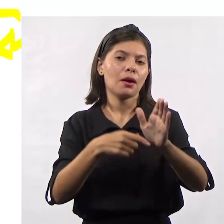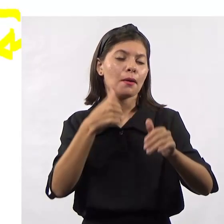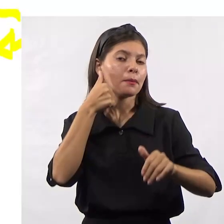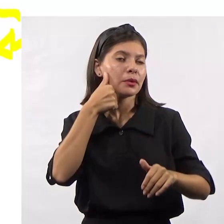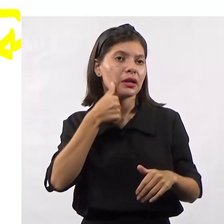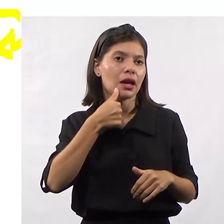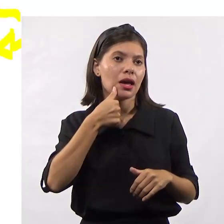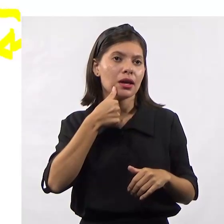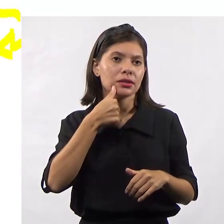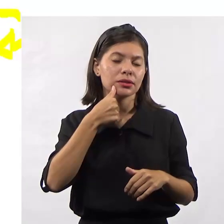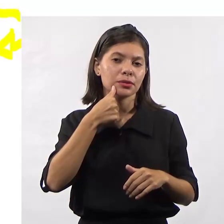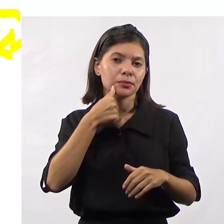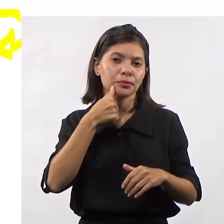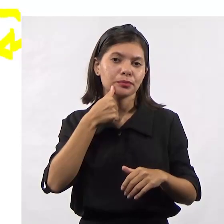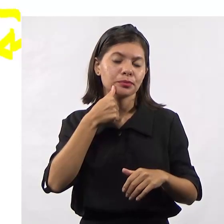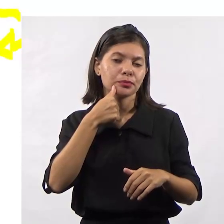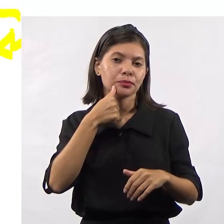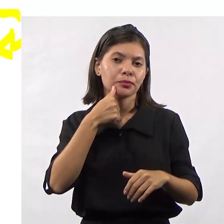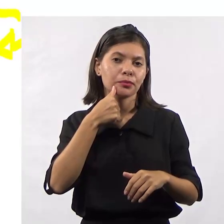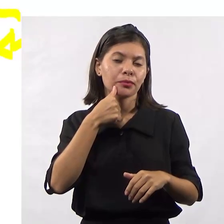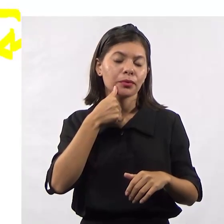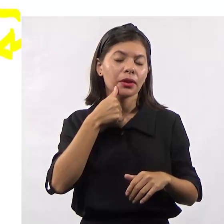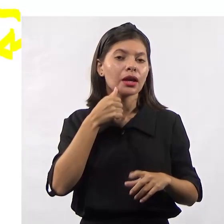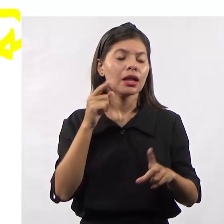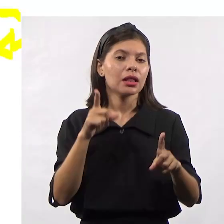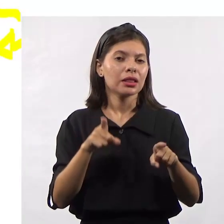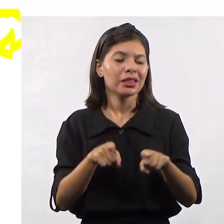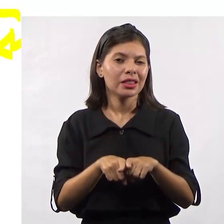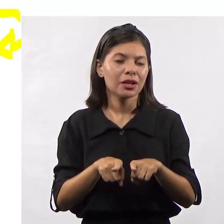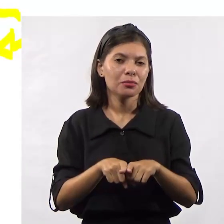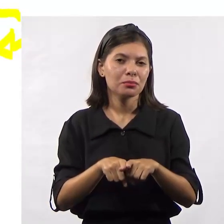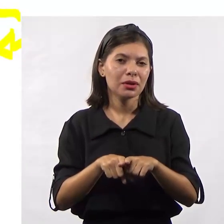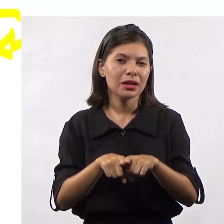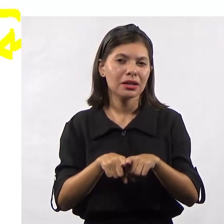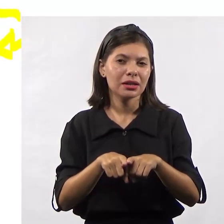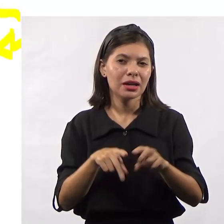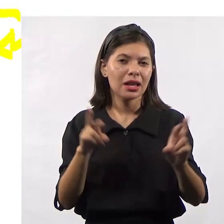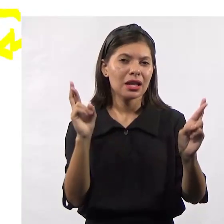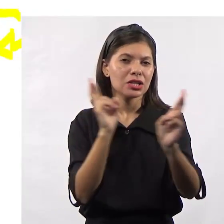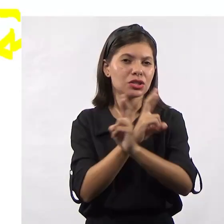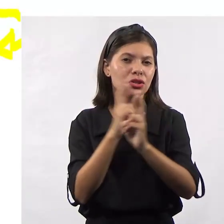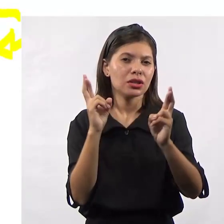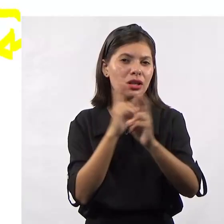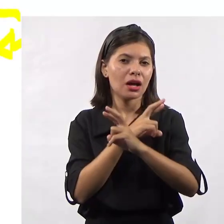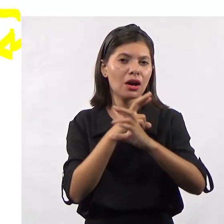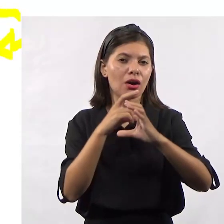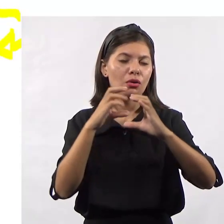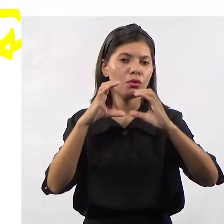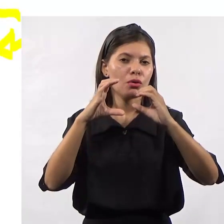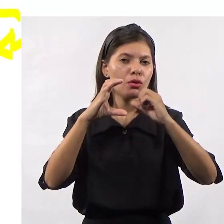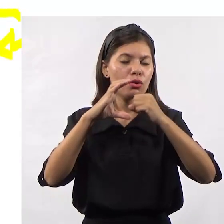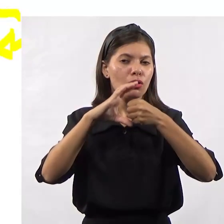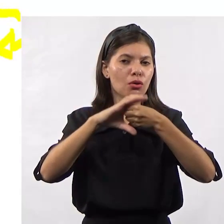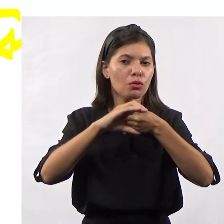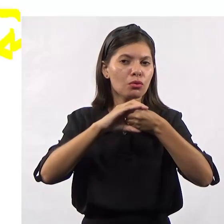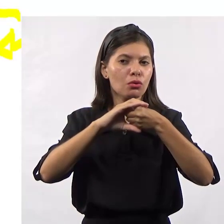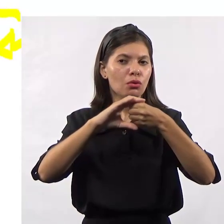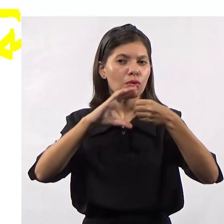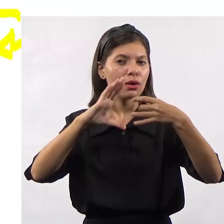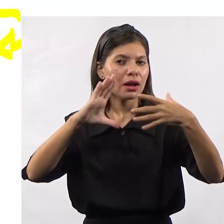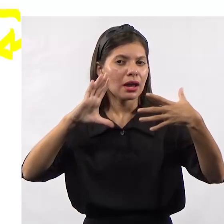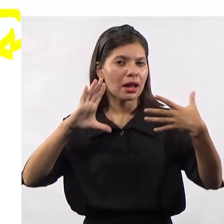autonomia e emancipação. E aqui tem muita relação com o caráter de